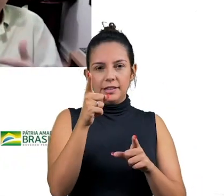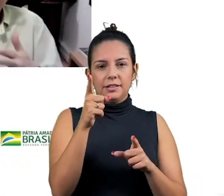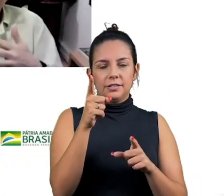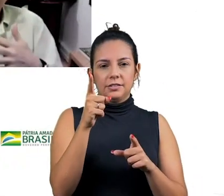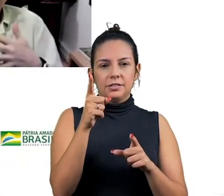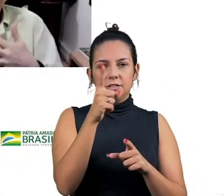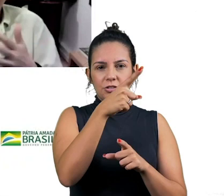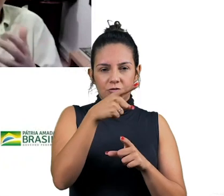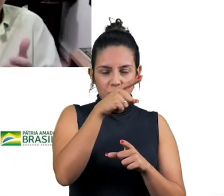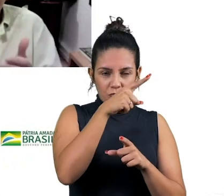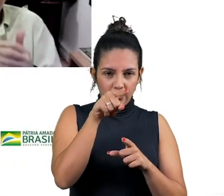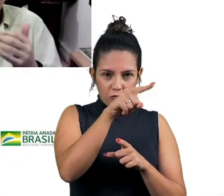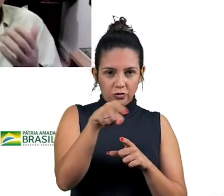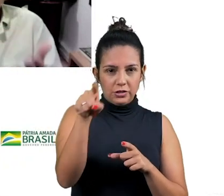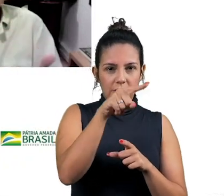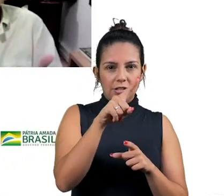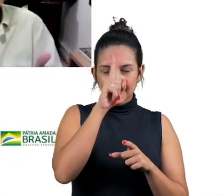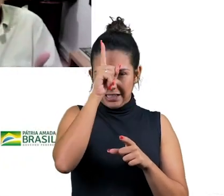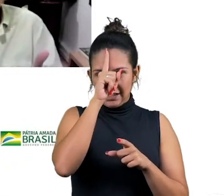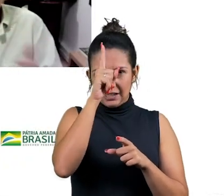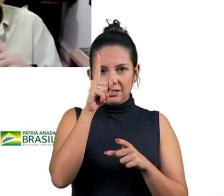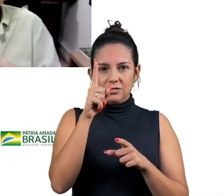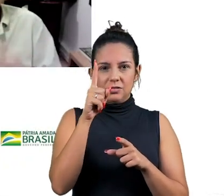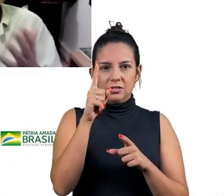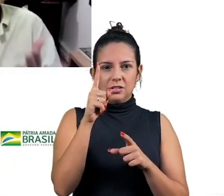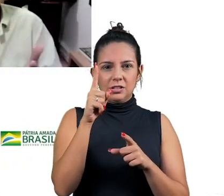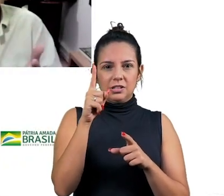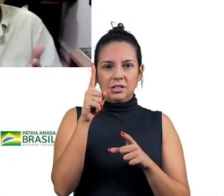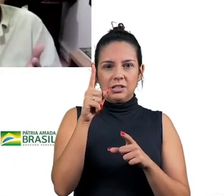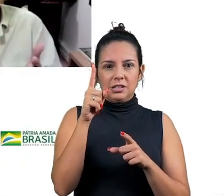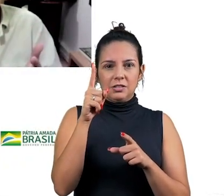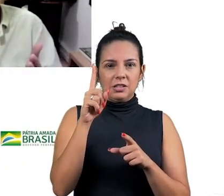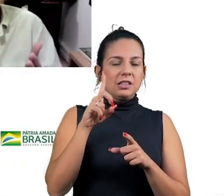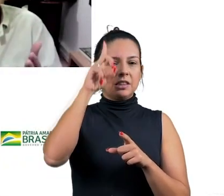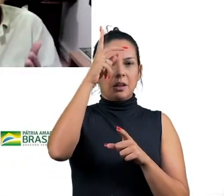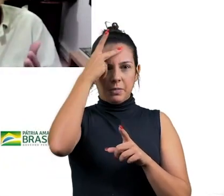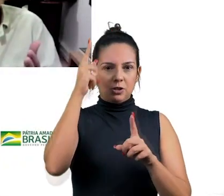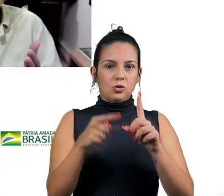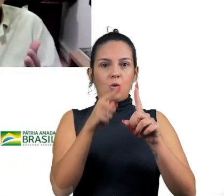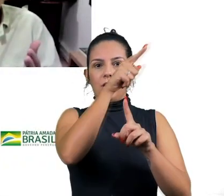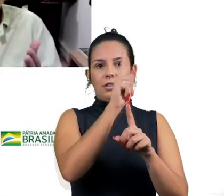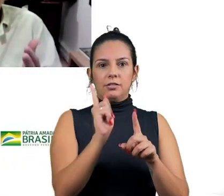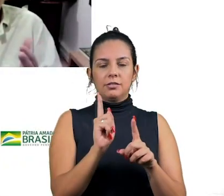de você criar intermediários entre Deus e a pessoa.